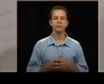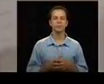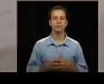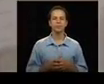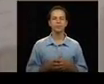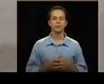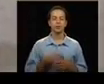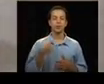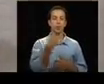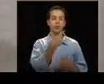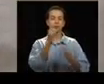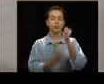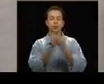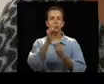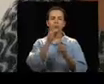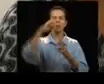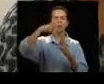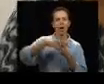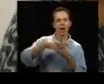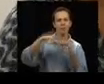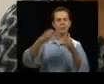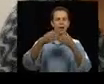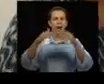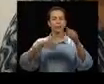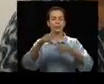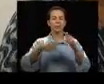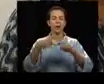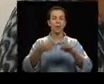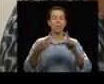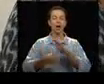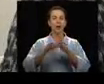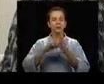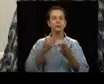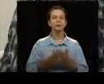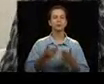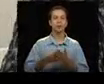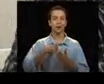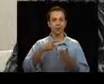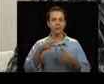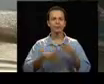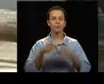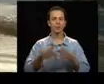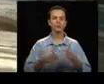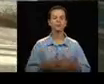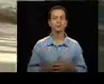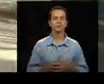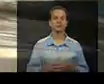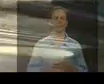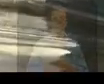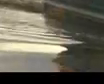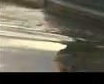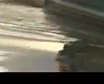E vindo a indústria, fábricas, Saúde essas também. coisas, aí gera emprego, né?